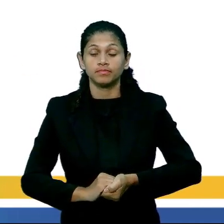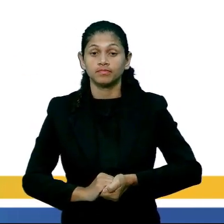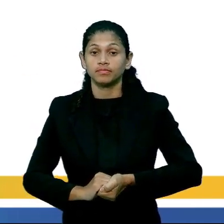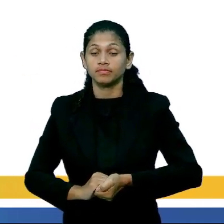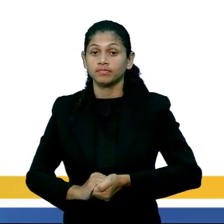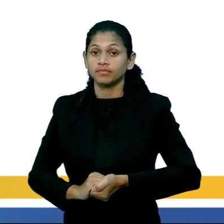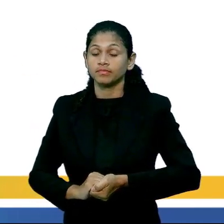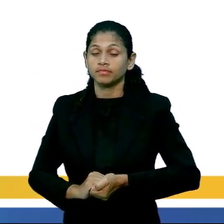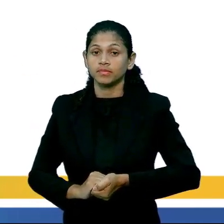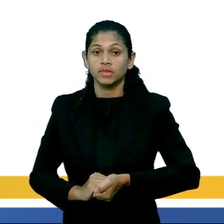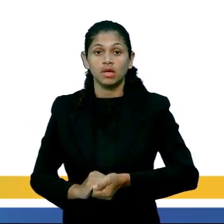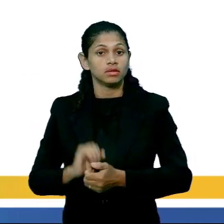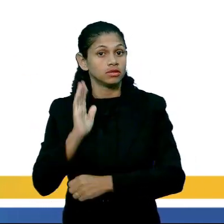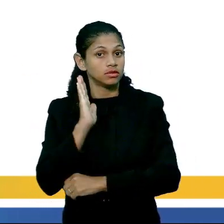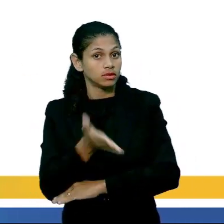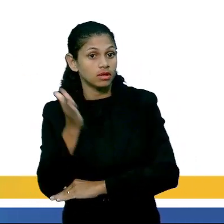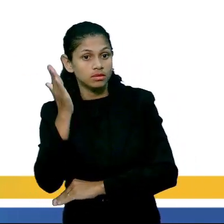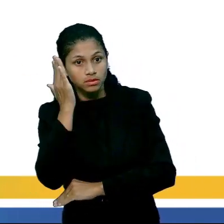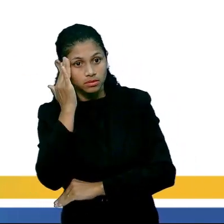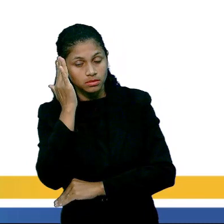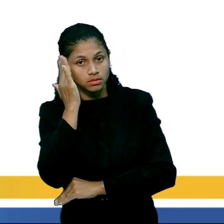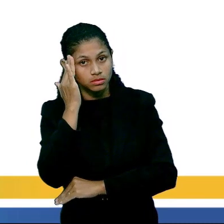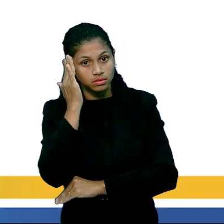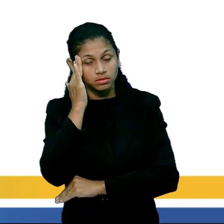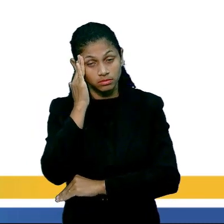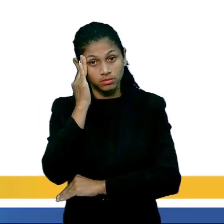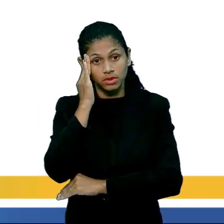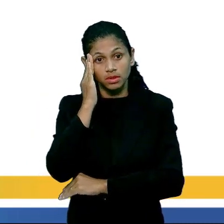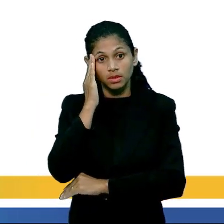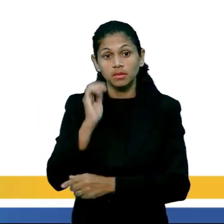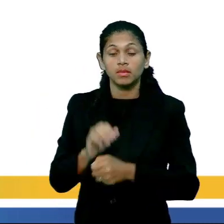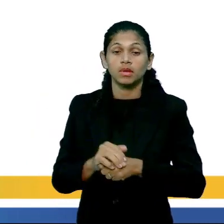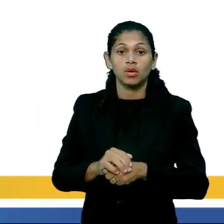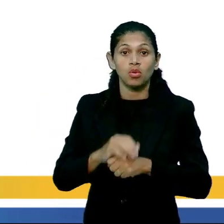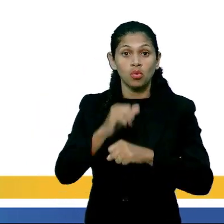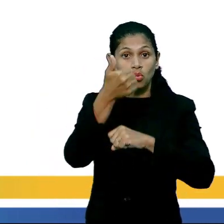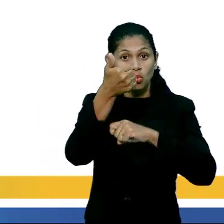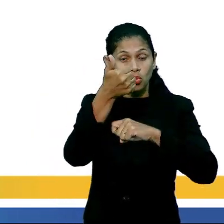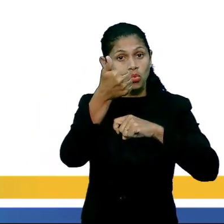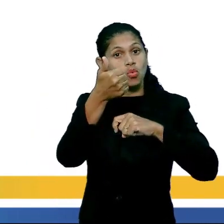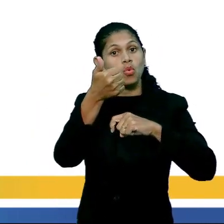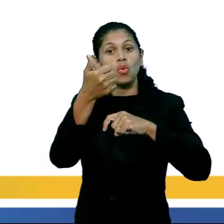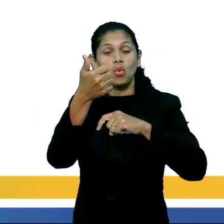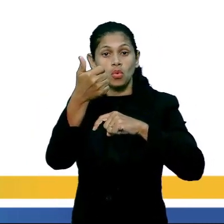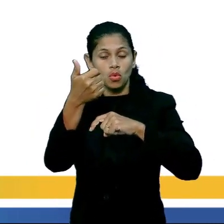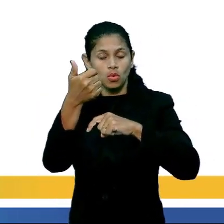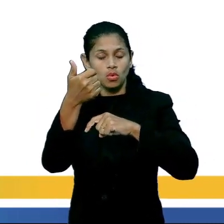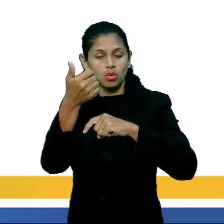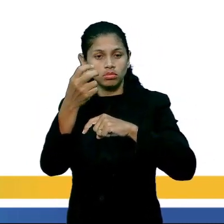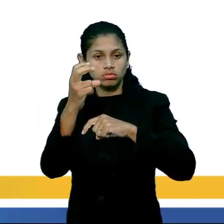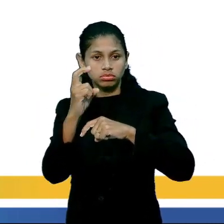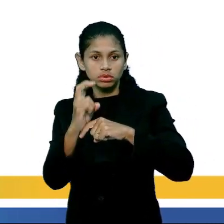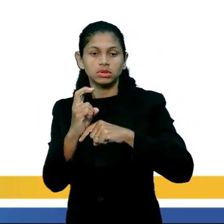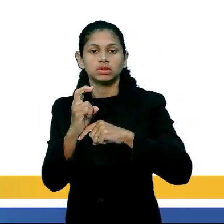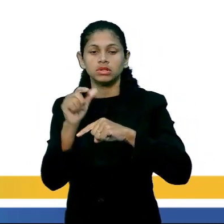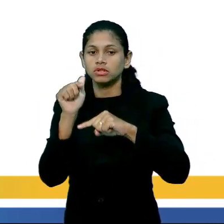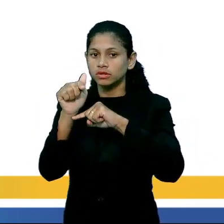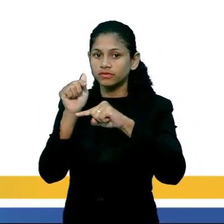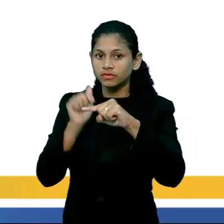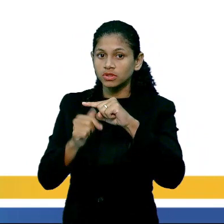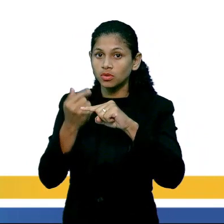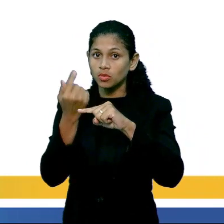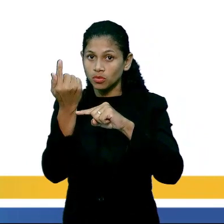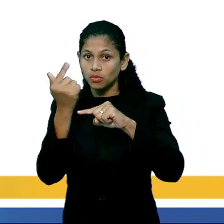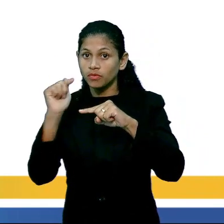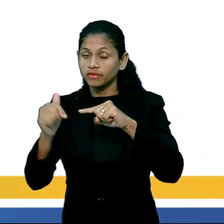Ou seja a gente já sabe ali certo então vamos pegar esse 15 e multiplicar pelo 1,99 é o que eu tô fazendo embaixo